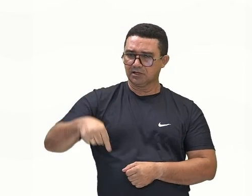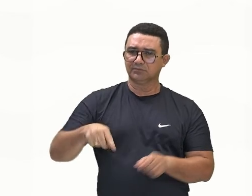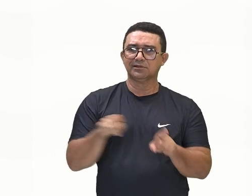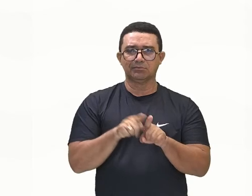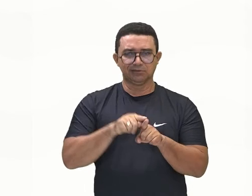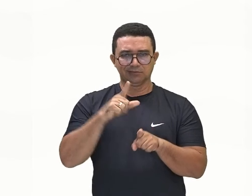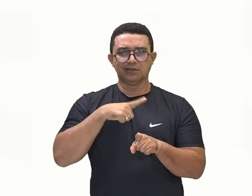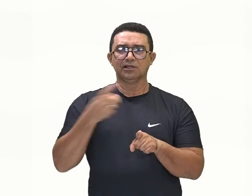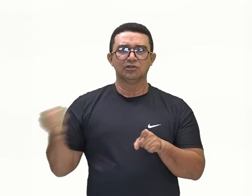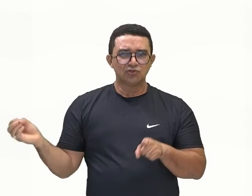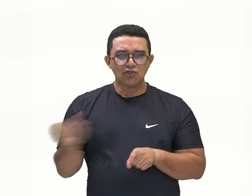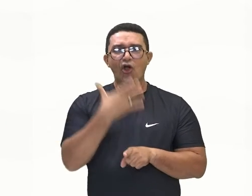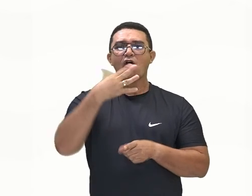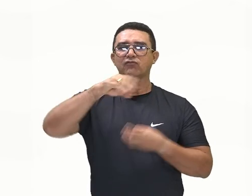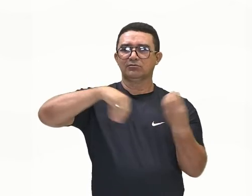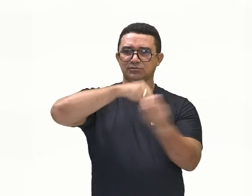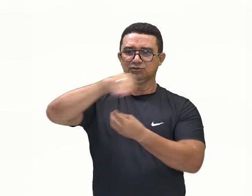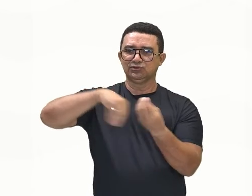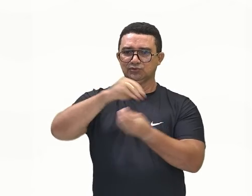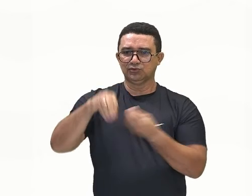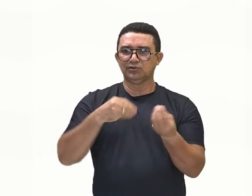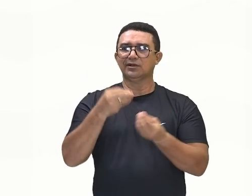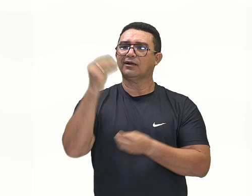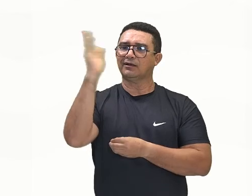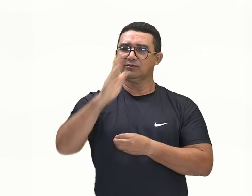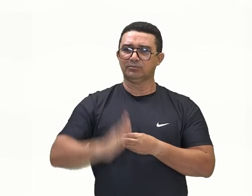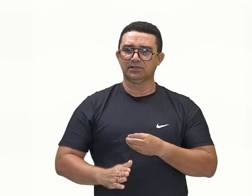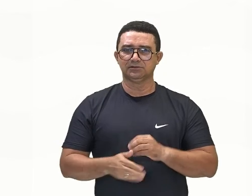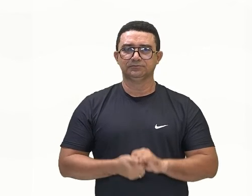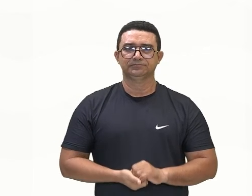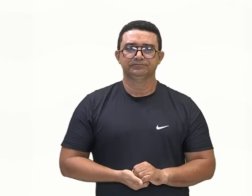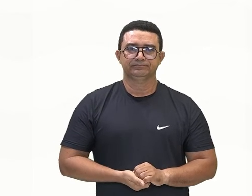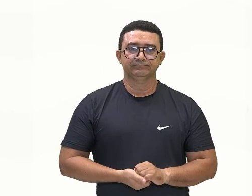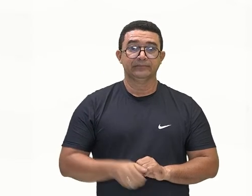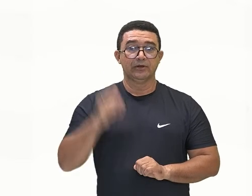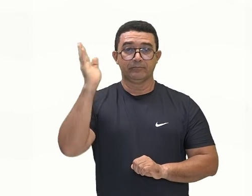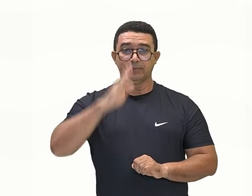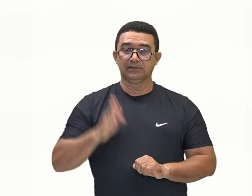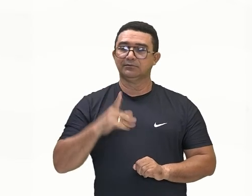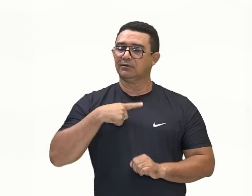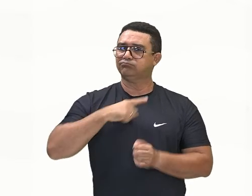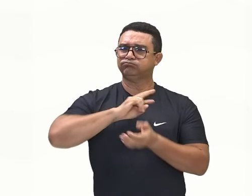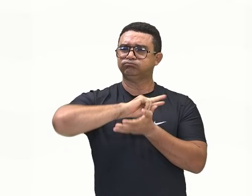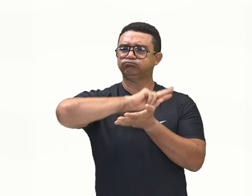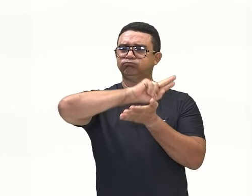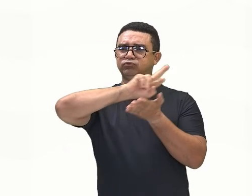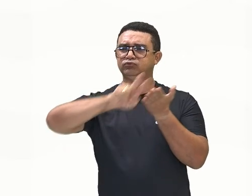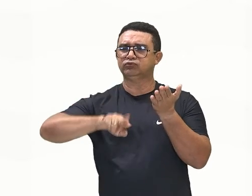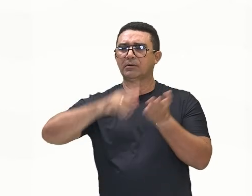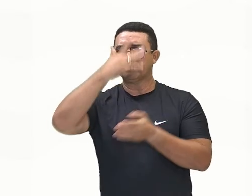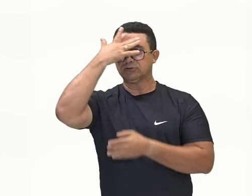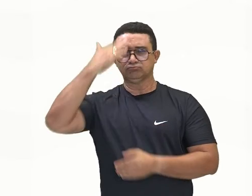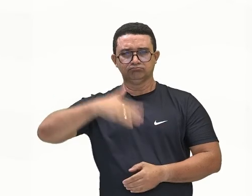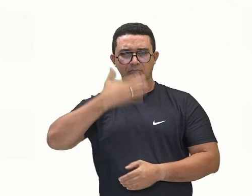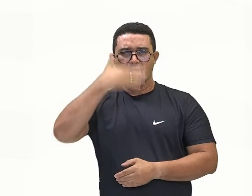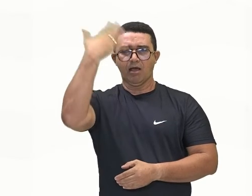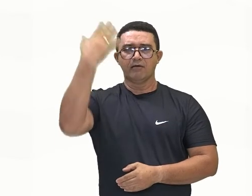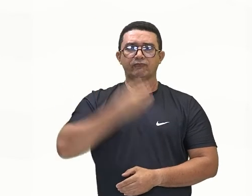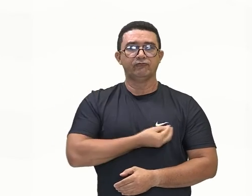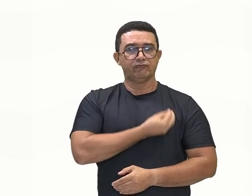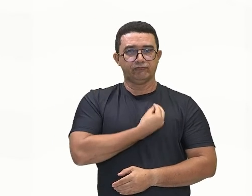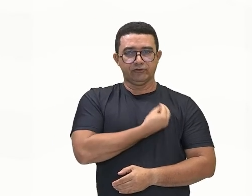nova miscigenação no nosso território. O Brasil é morada de milhões de árabes descendentes, motivo